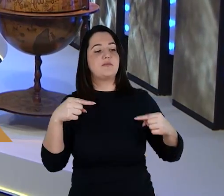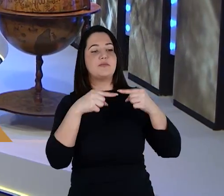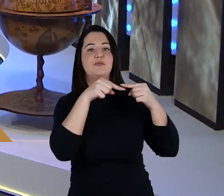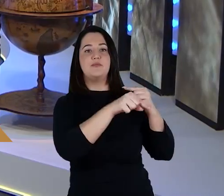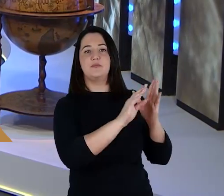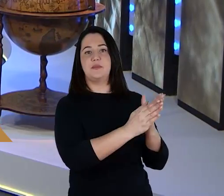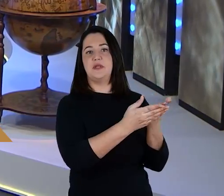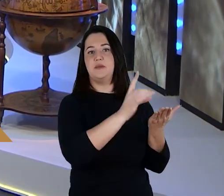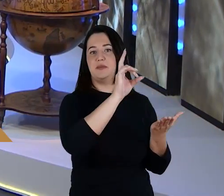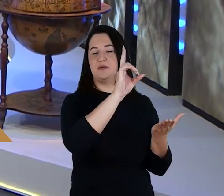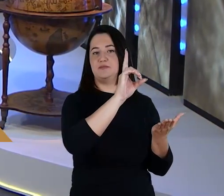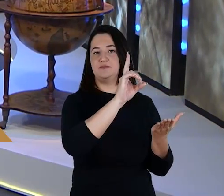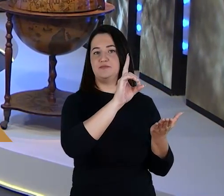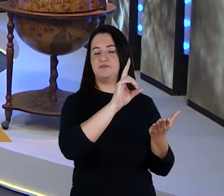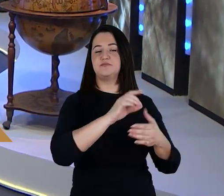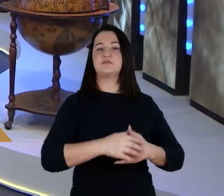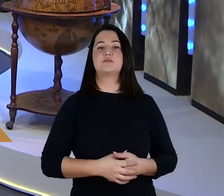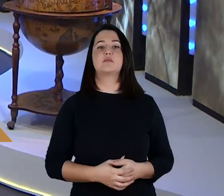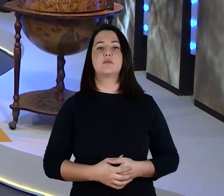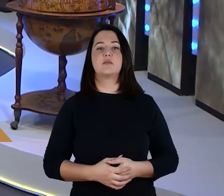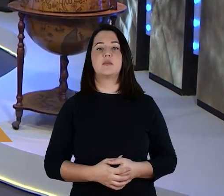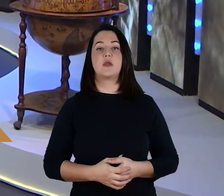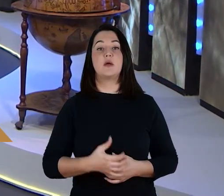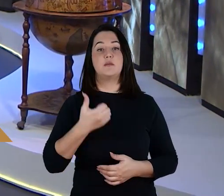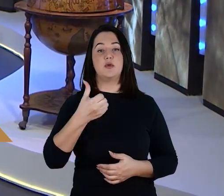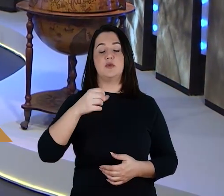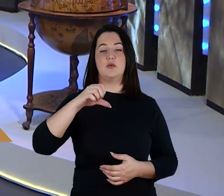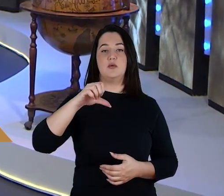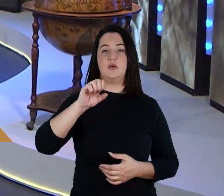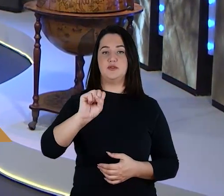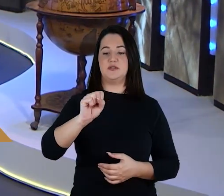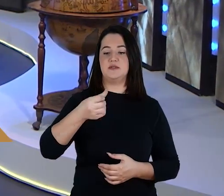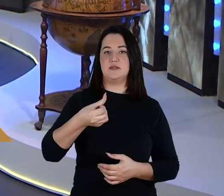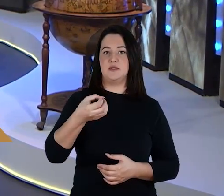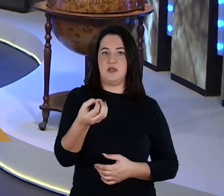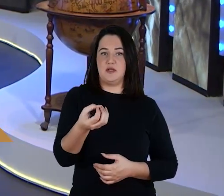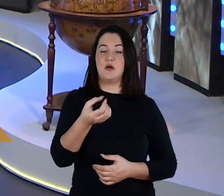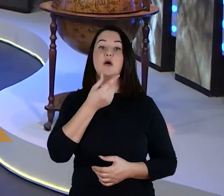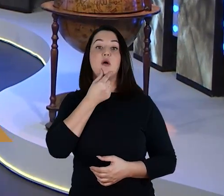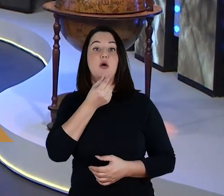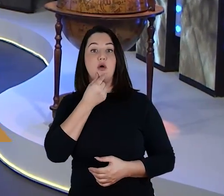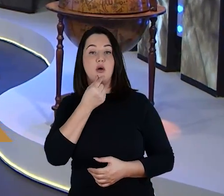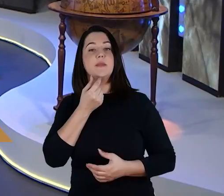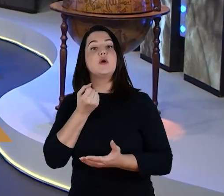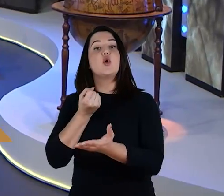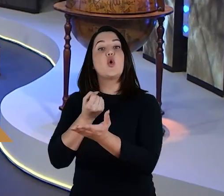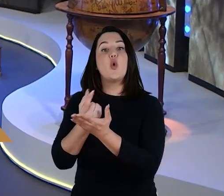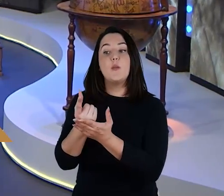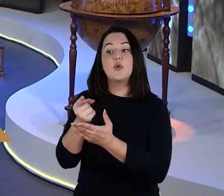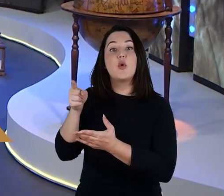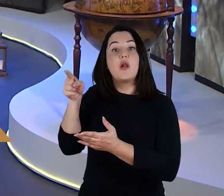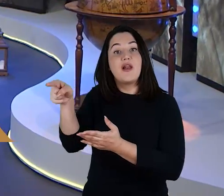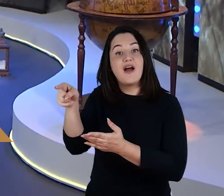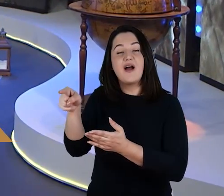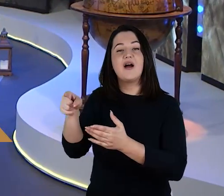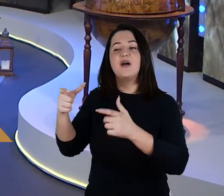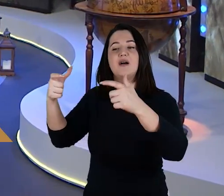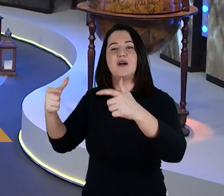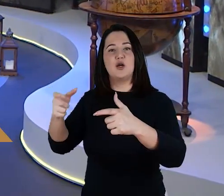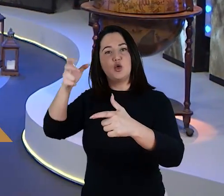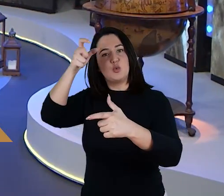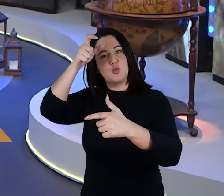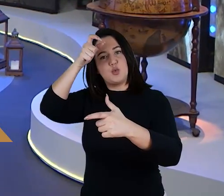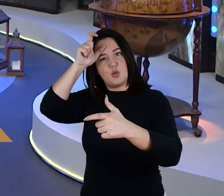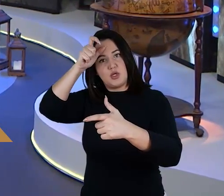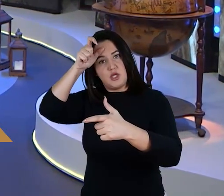1860, um numismata de Constantinopla chamado Jovanov comprara em Esmirna um pequeno disco